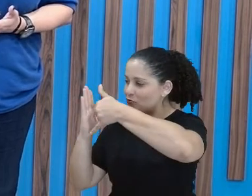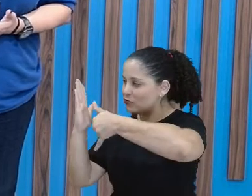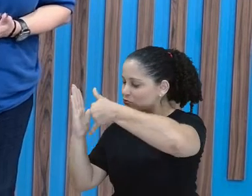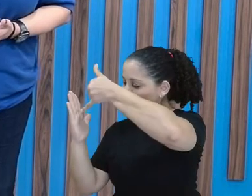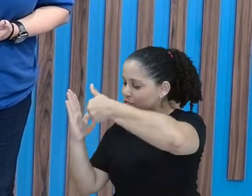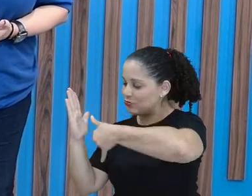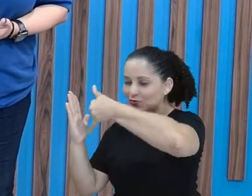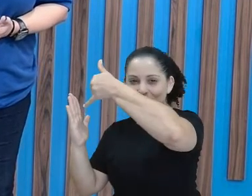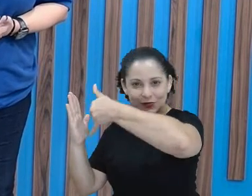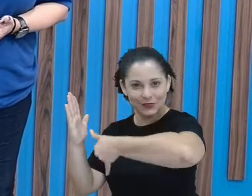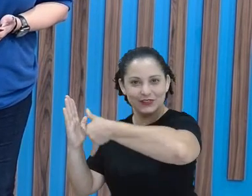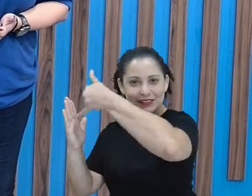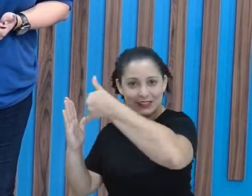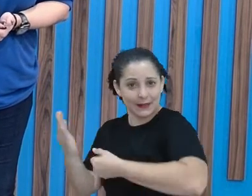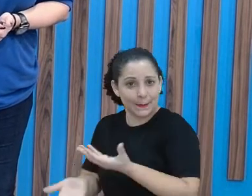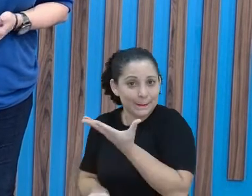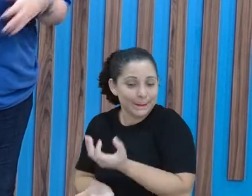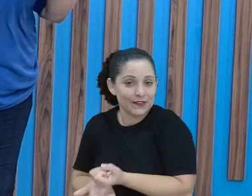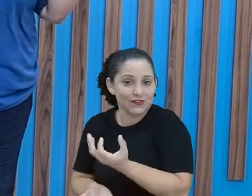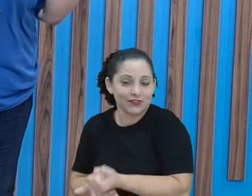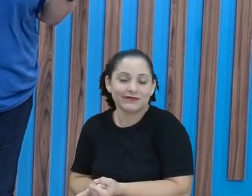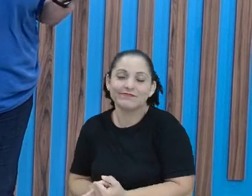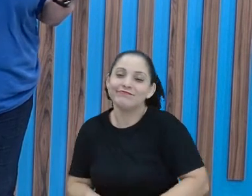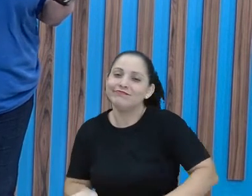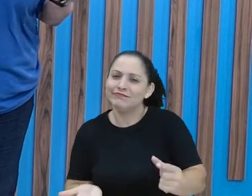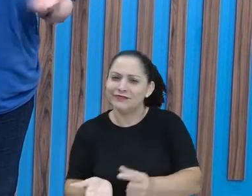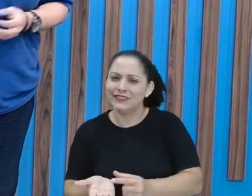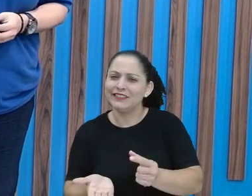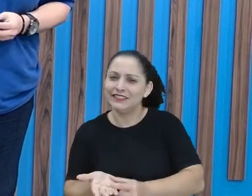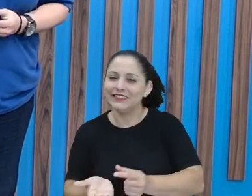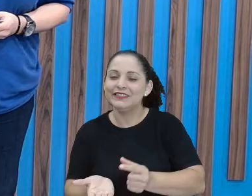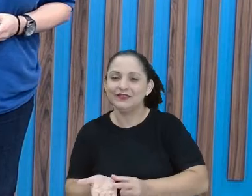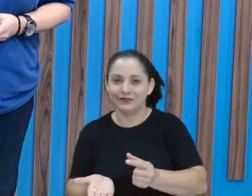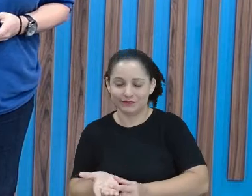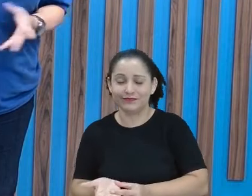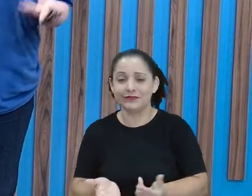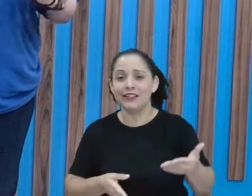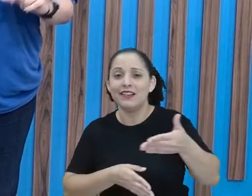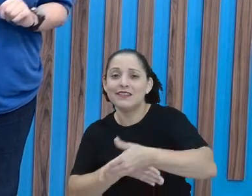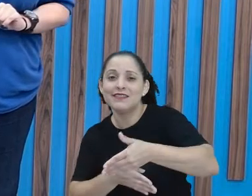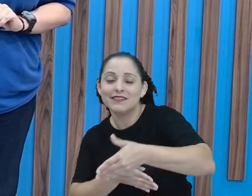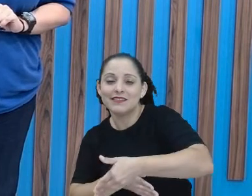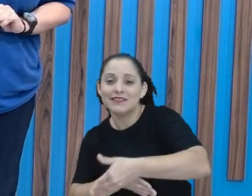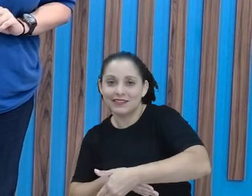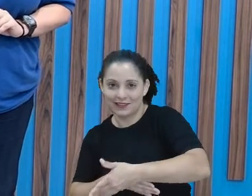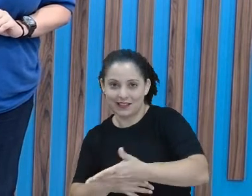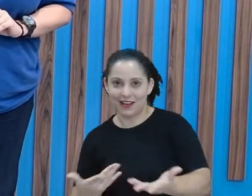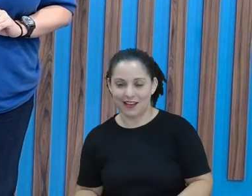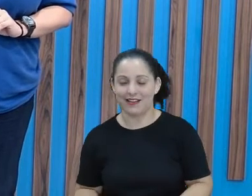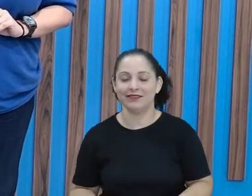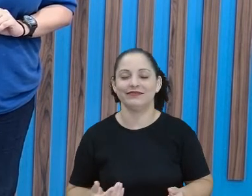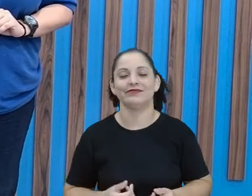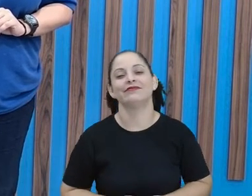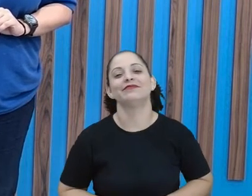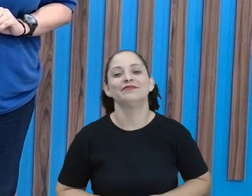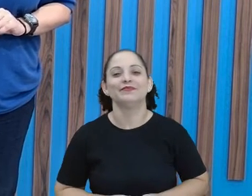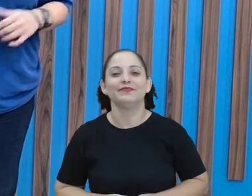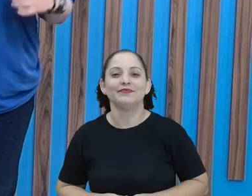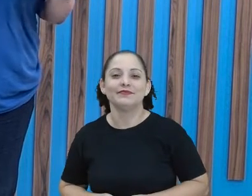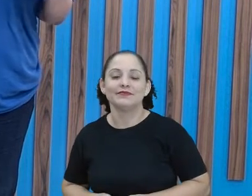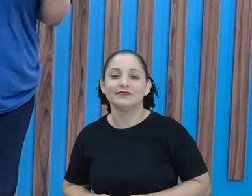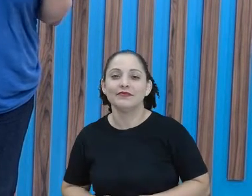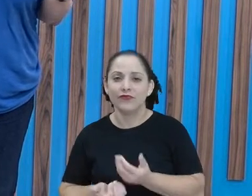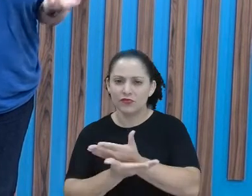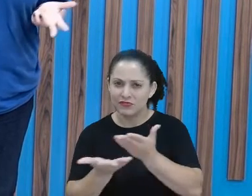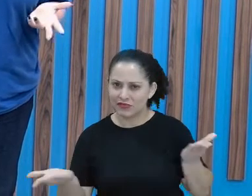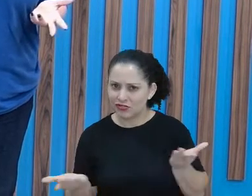Code. Obrigada, Dene. Para apontar a sua câmera do celular para o QR Code e baixar esse aplicativo, tá? Quem